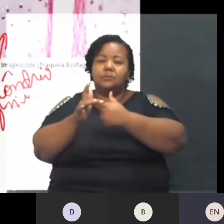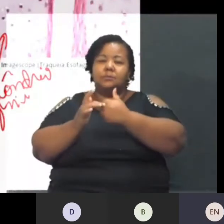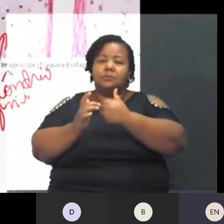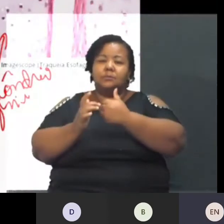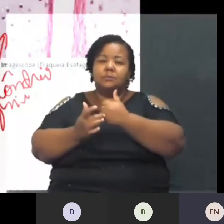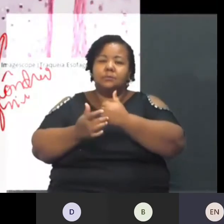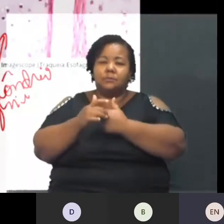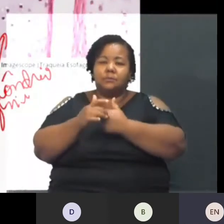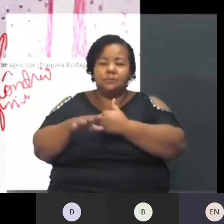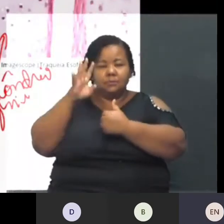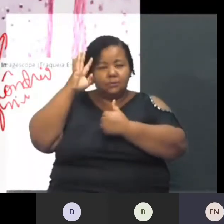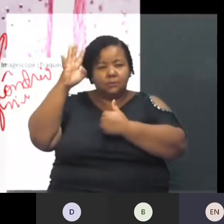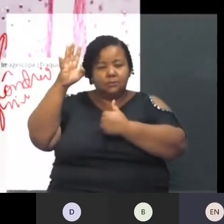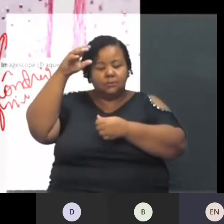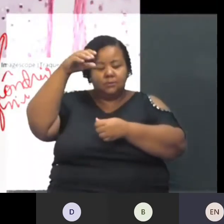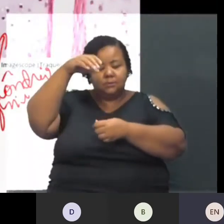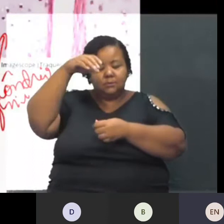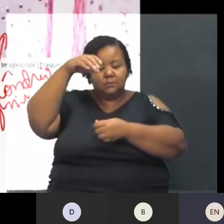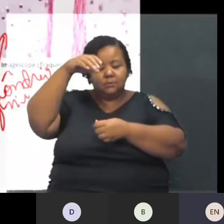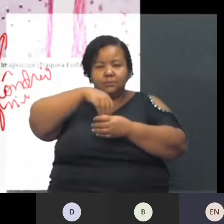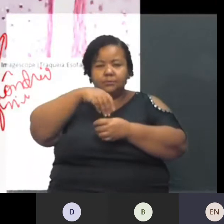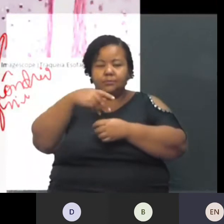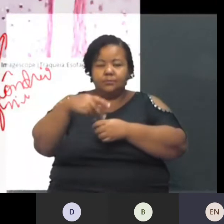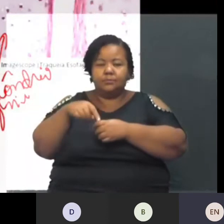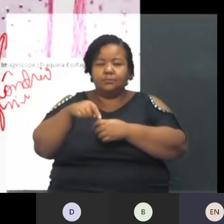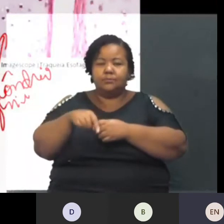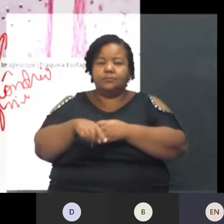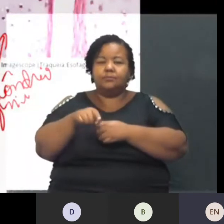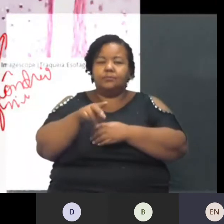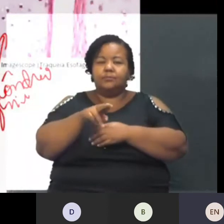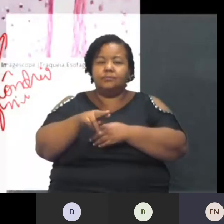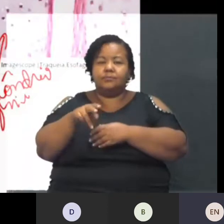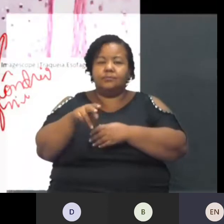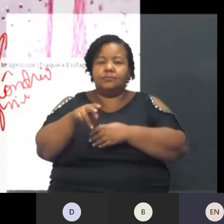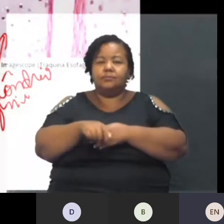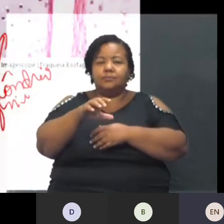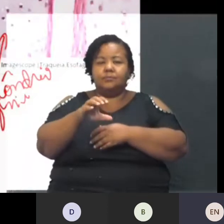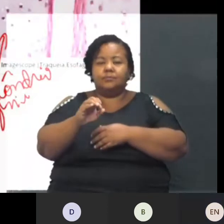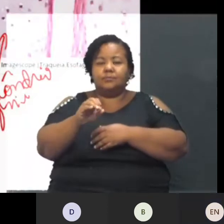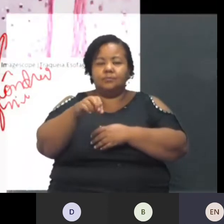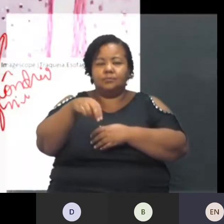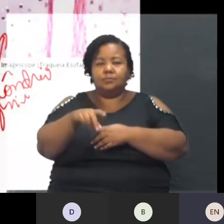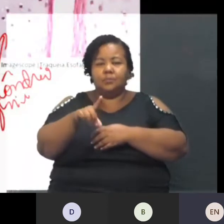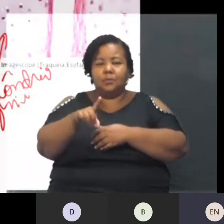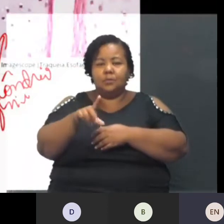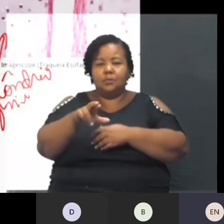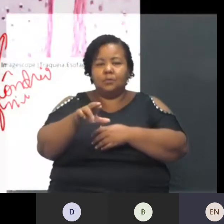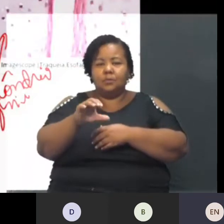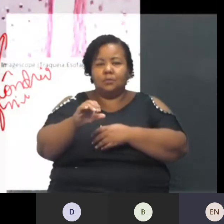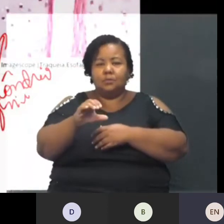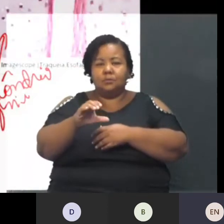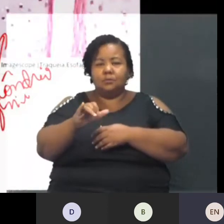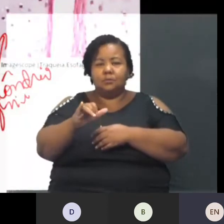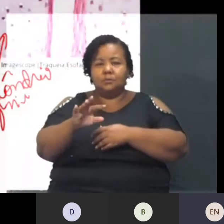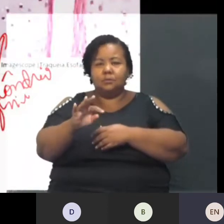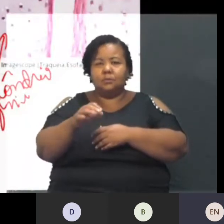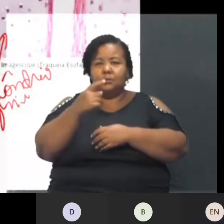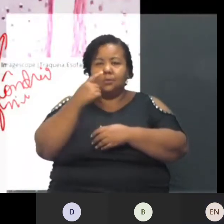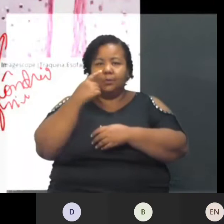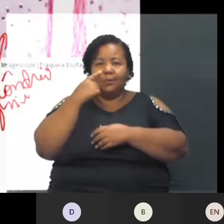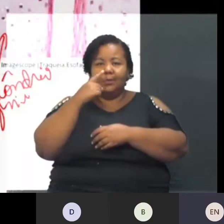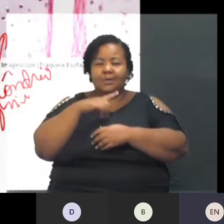as principais células que compõem o pericôndrio são os condrócitos. Então, reparem aqui que nós temos